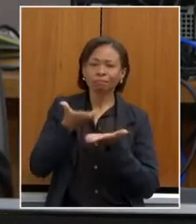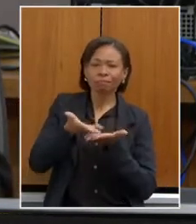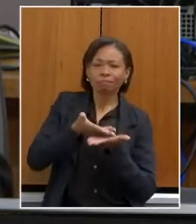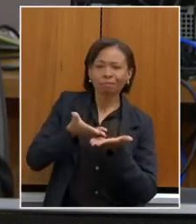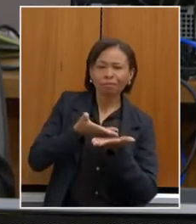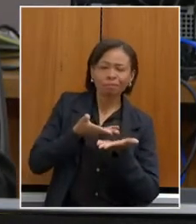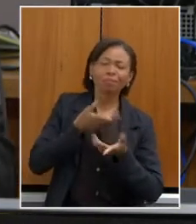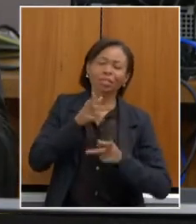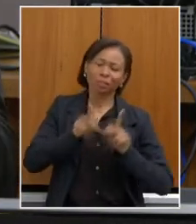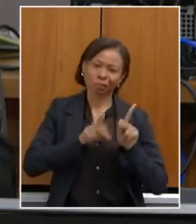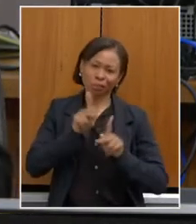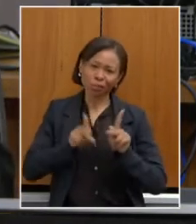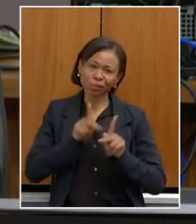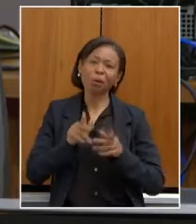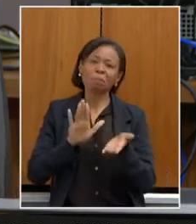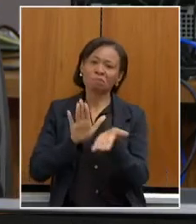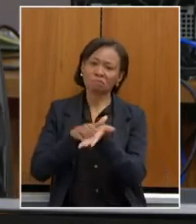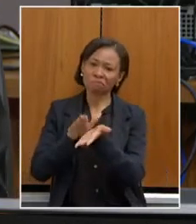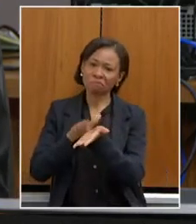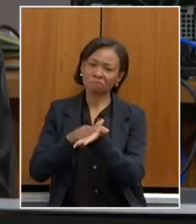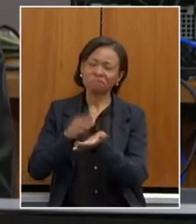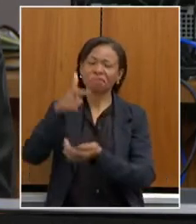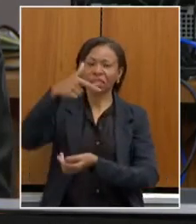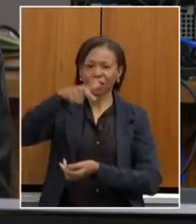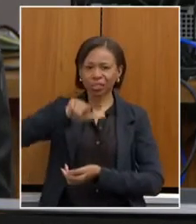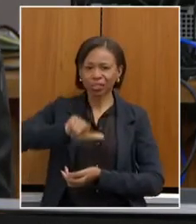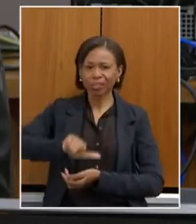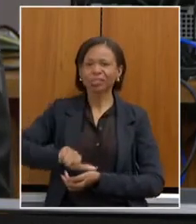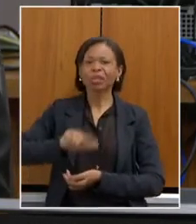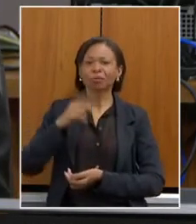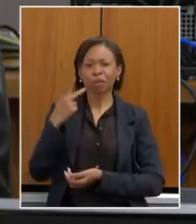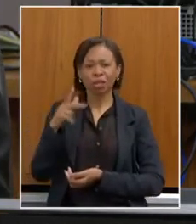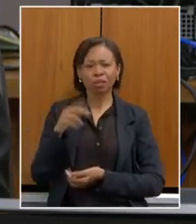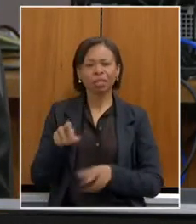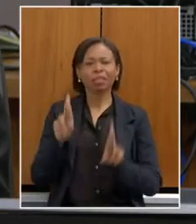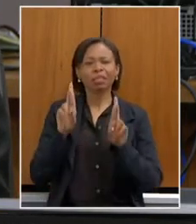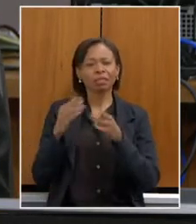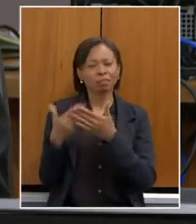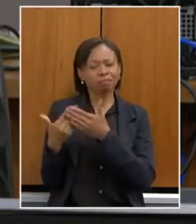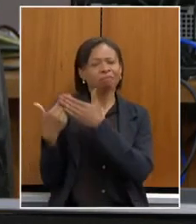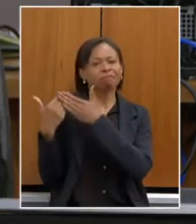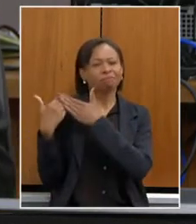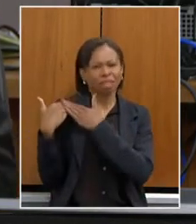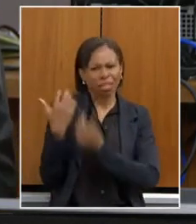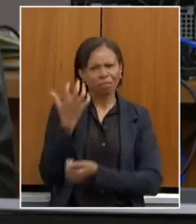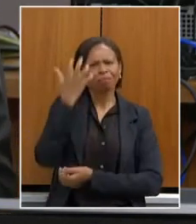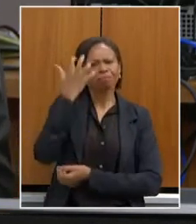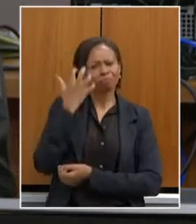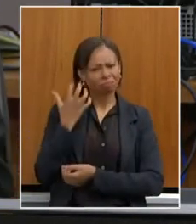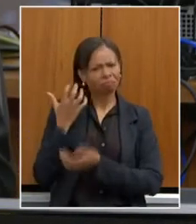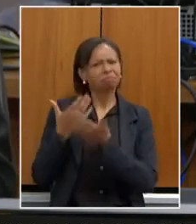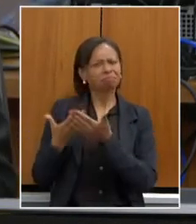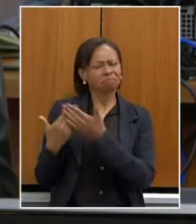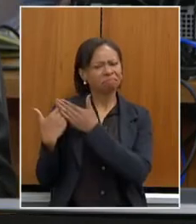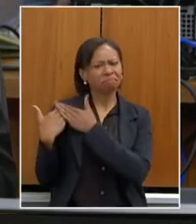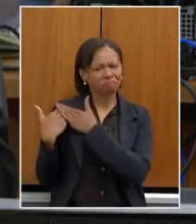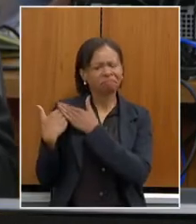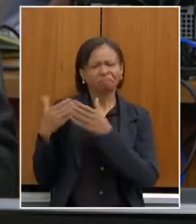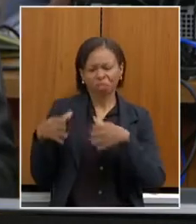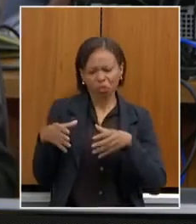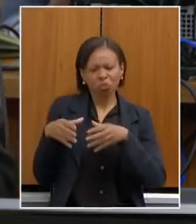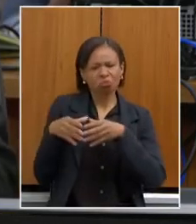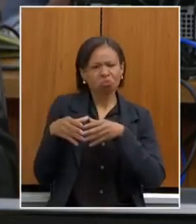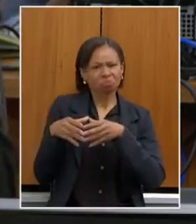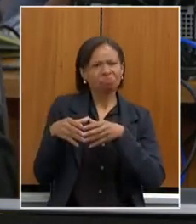população ou seja parabéns mais uma vez pela condução séria pela condução com a equipe dedicada